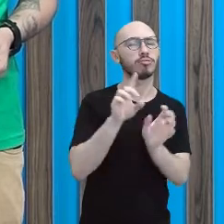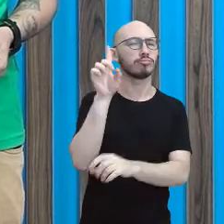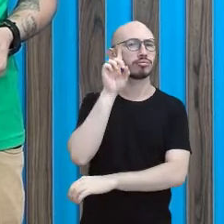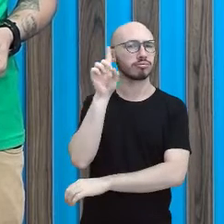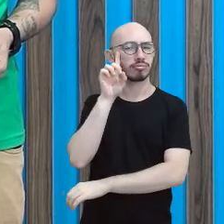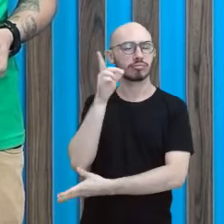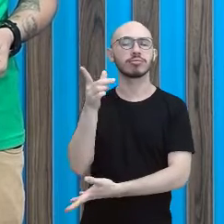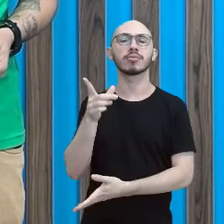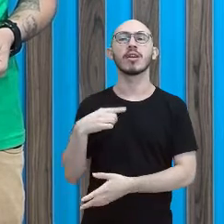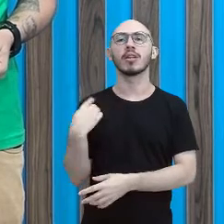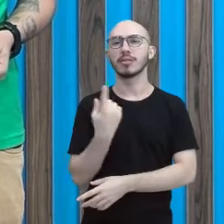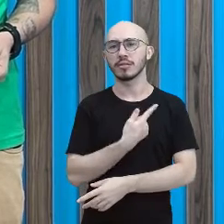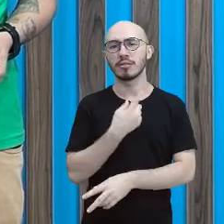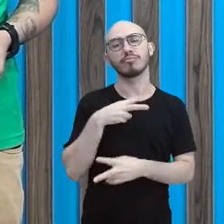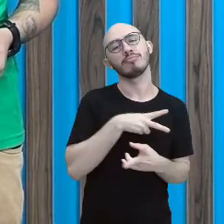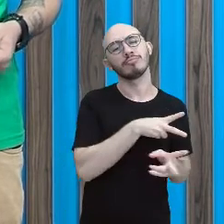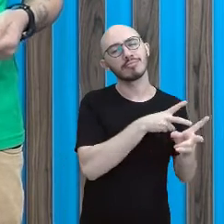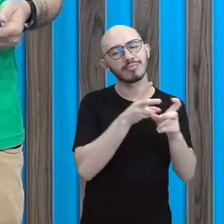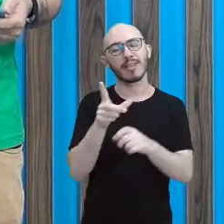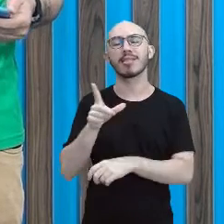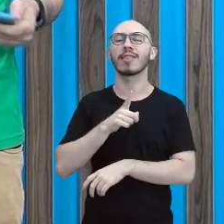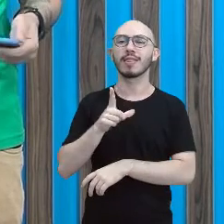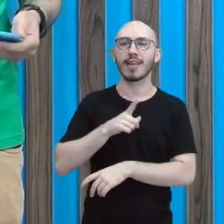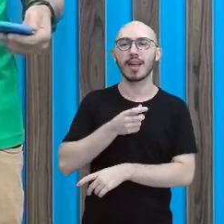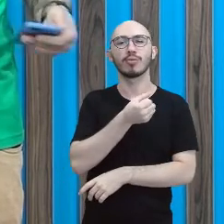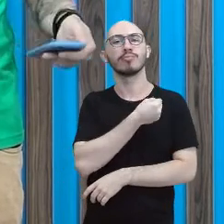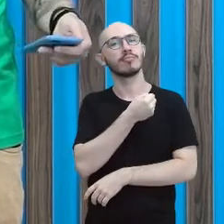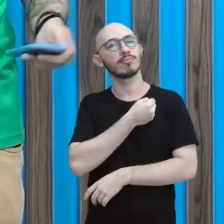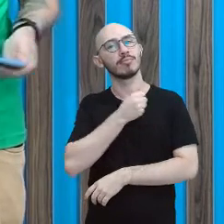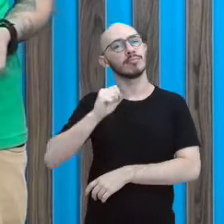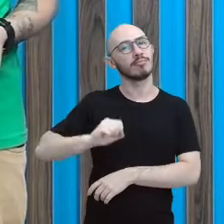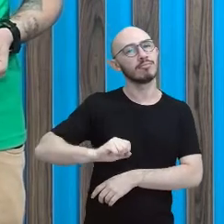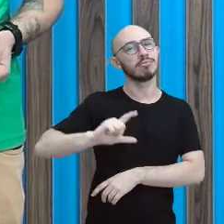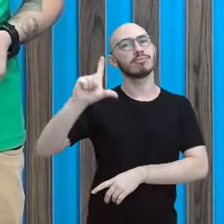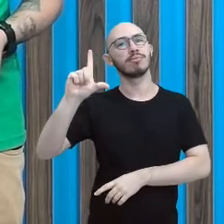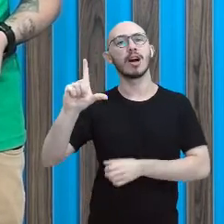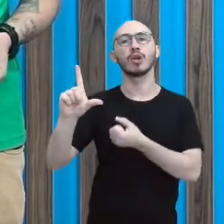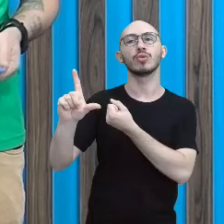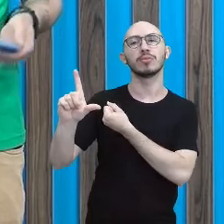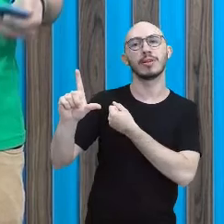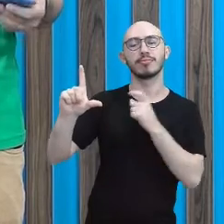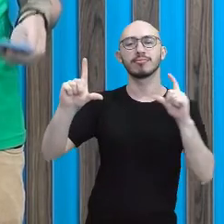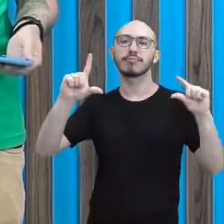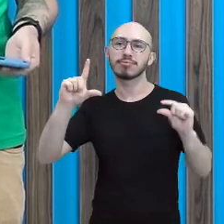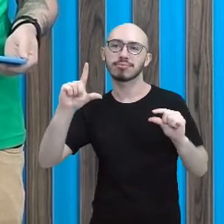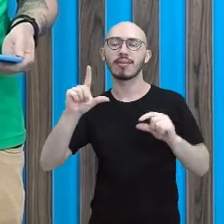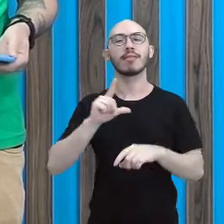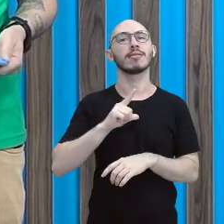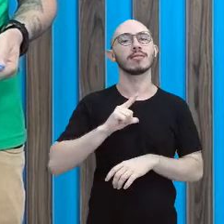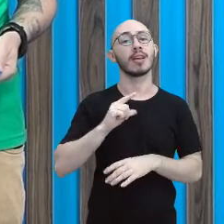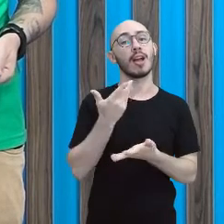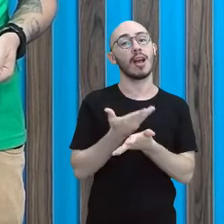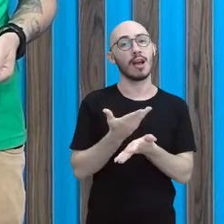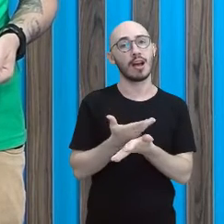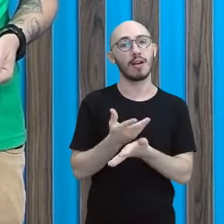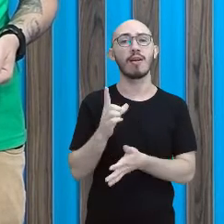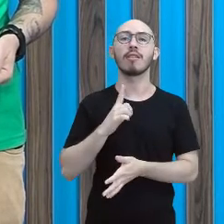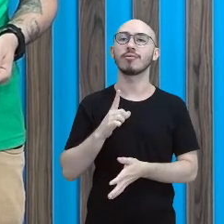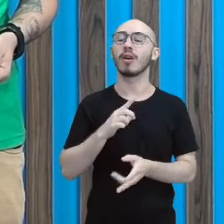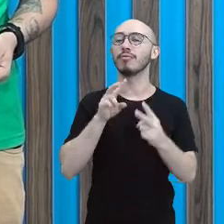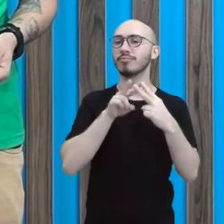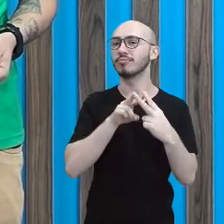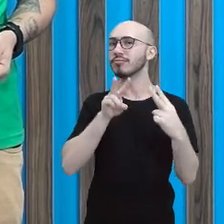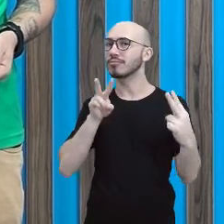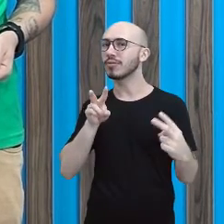gente está trabalhando muitas vezes com números muito grandes e números muito pequenos, tá certo? Lembrando que essa aula tem um formato